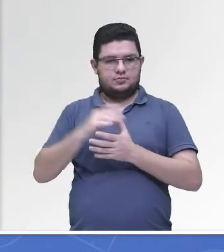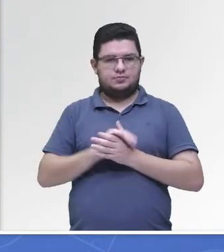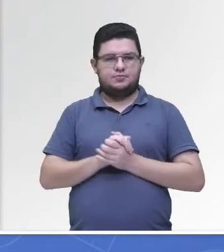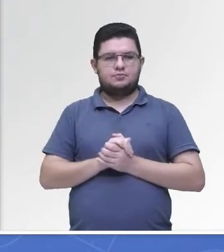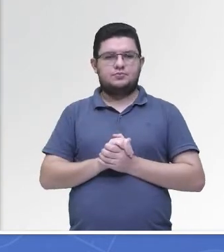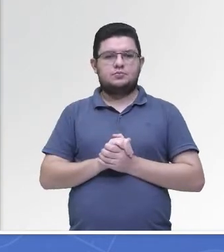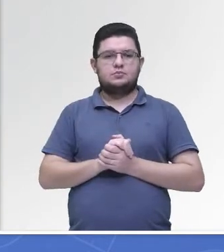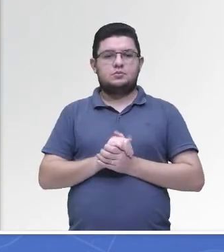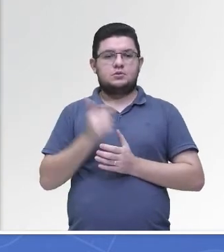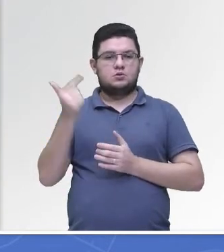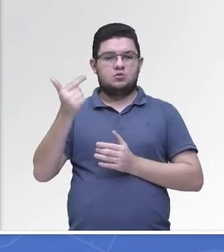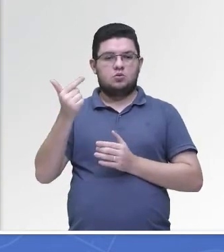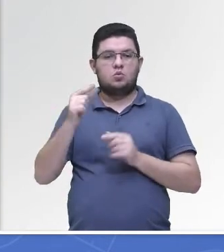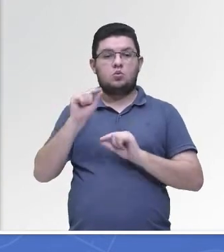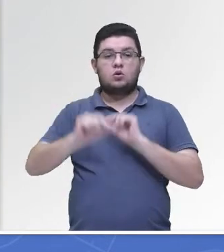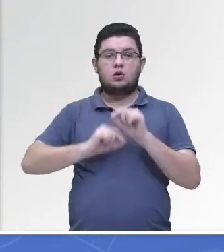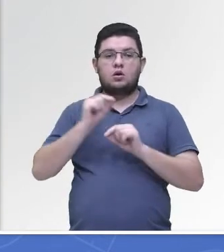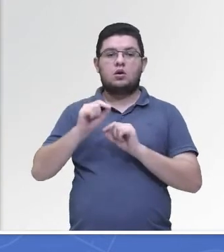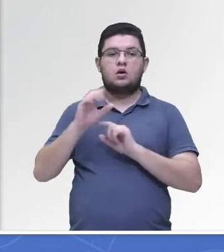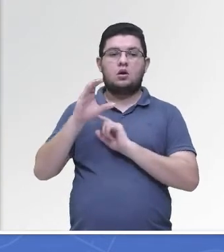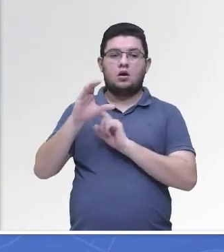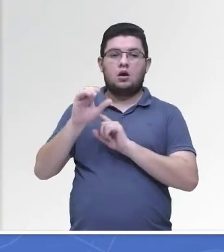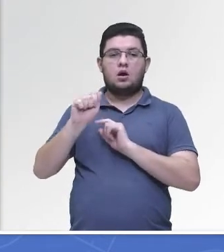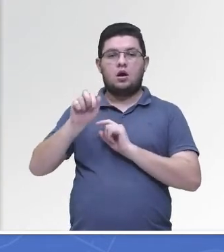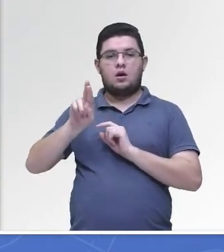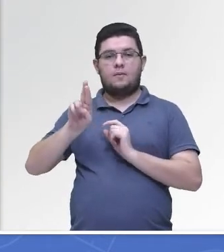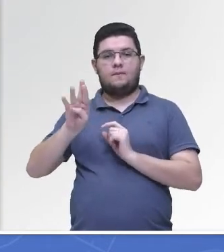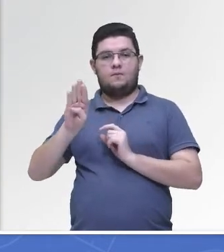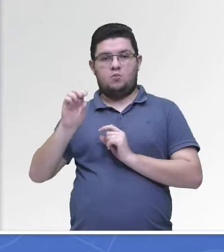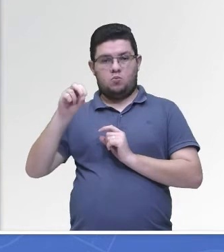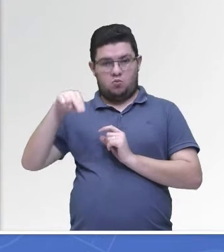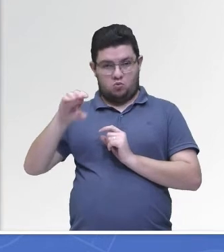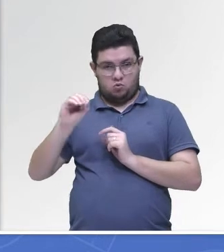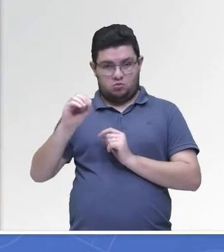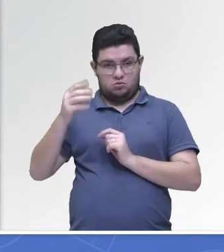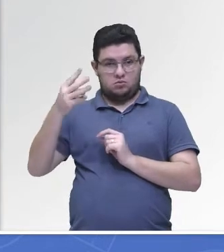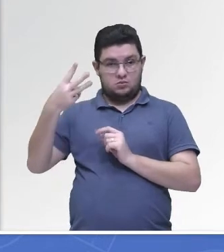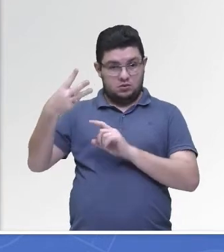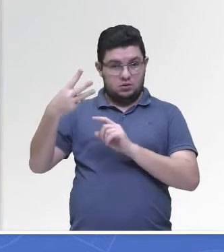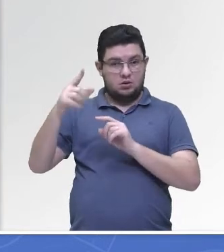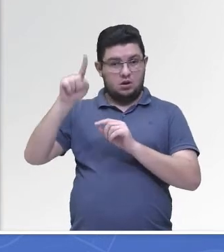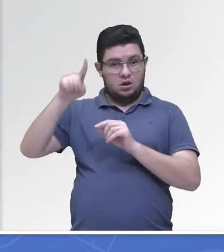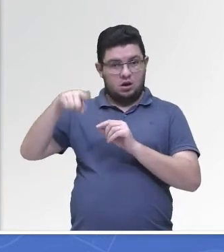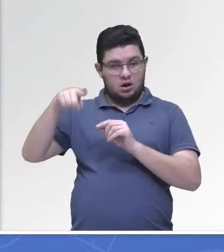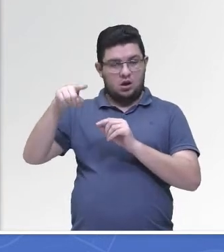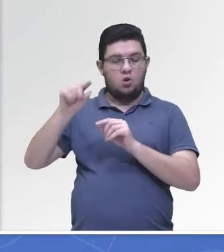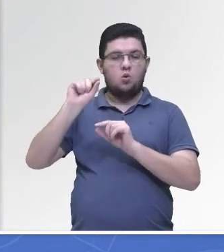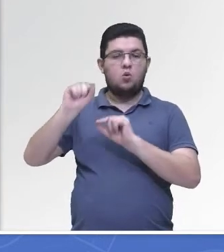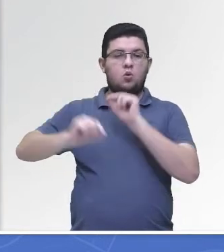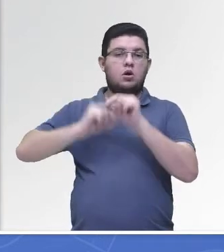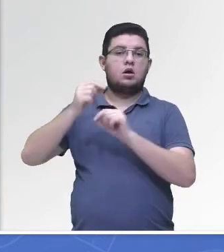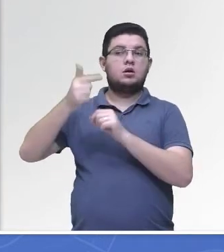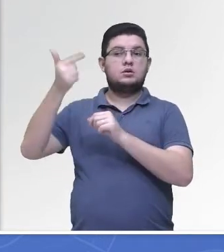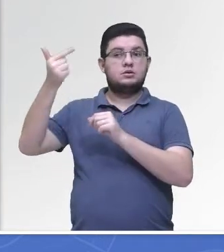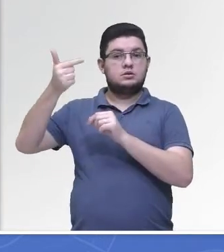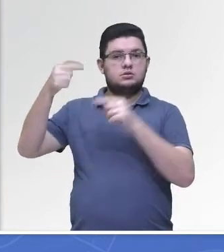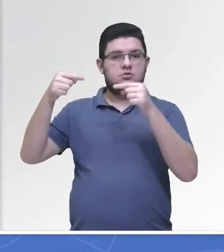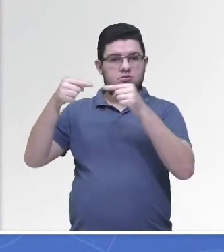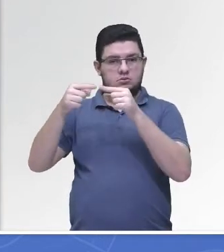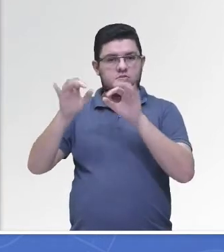como sendo secundário. É esse carbono aqui. Muito bem, ele é um carbono